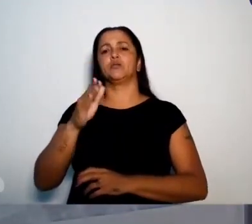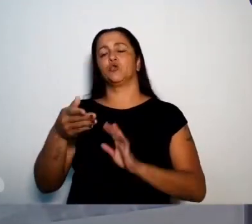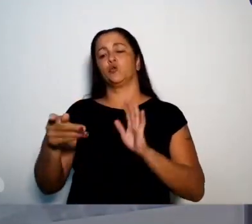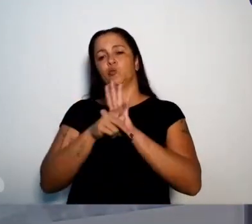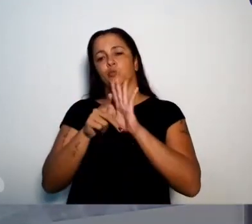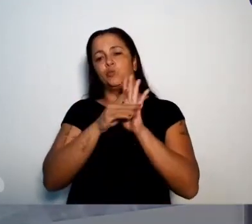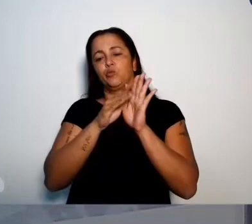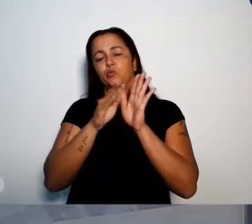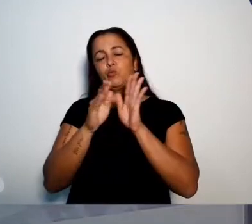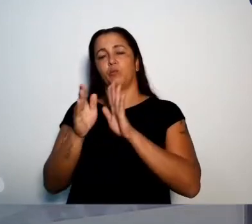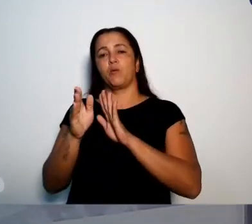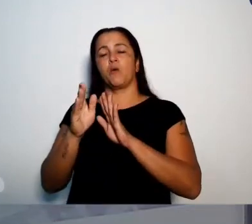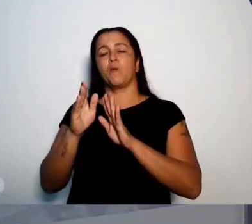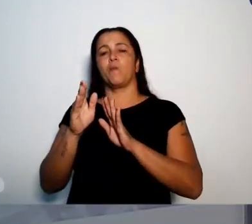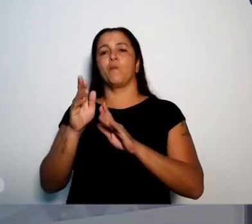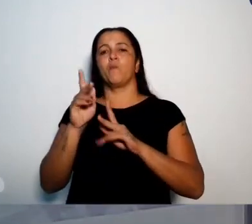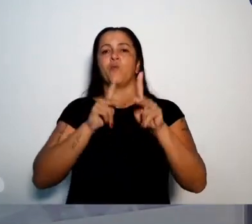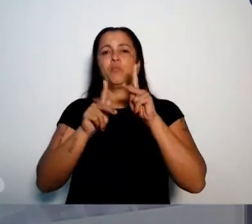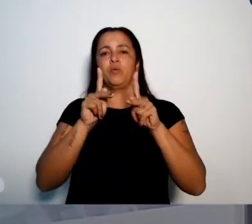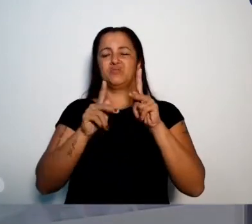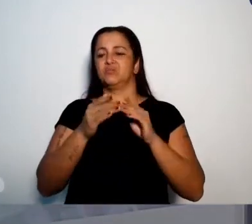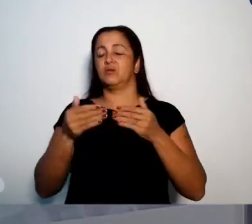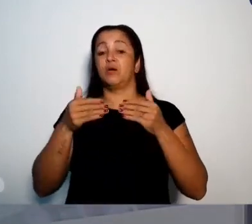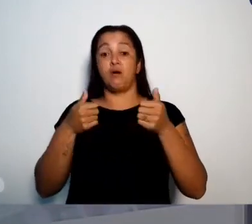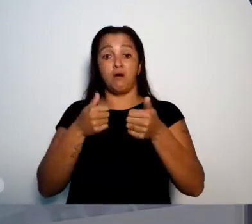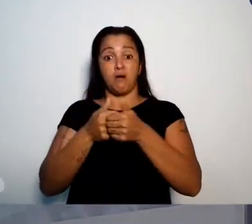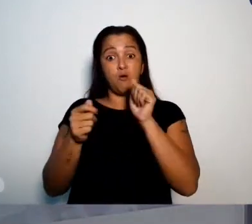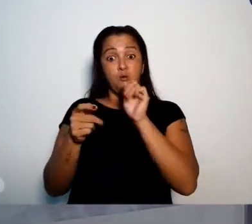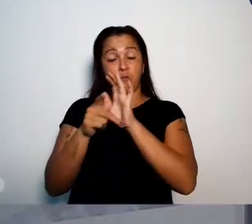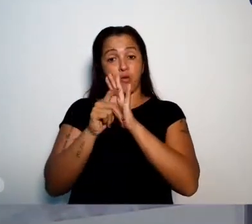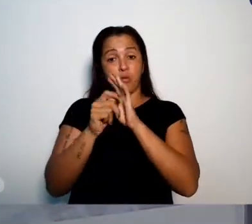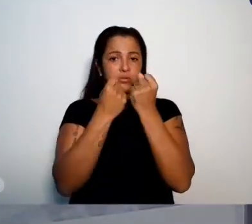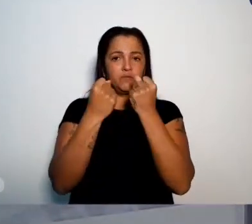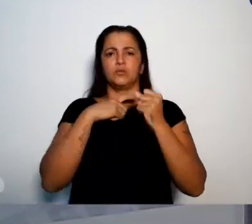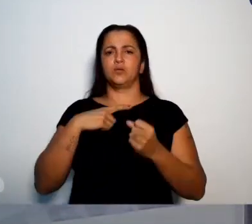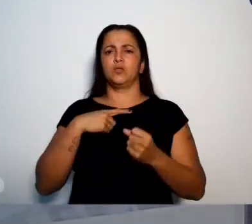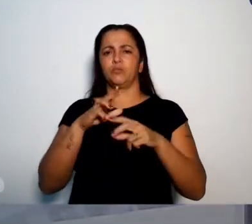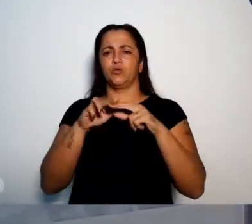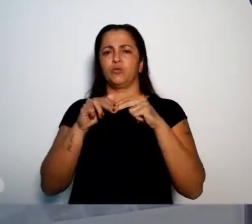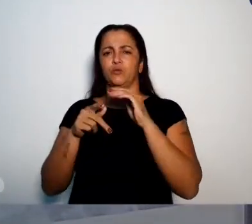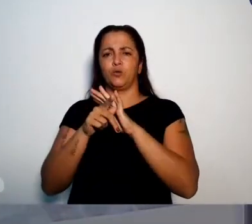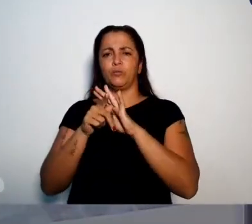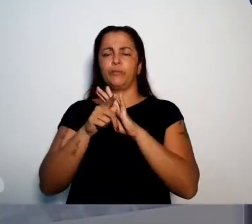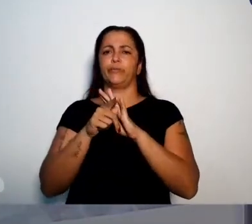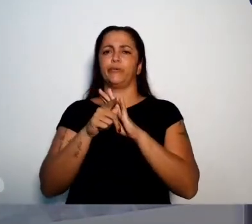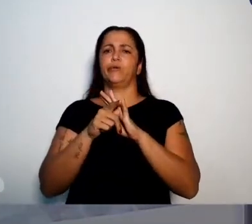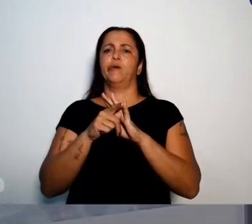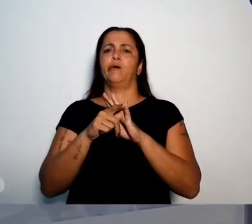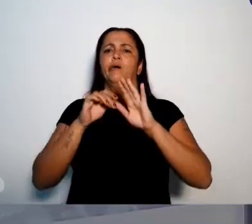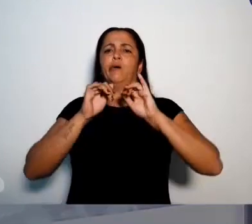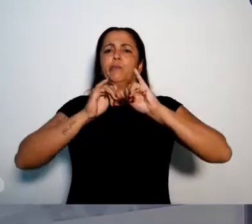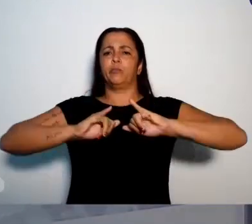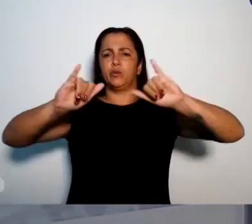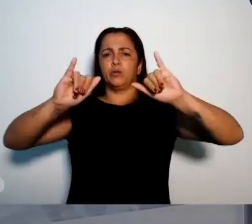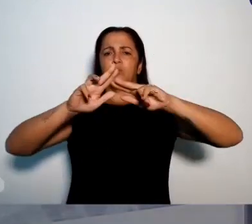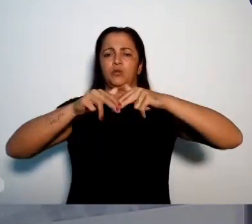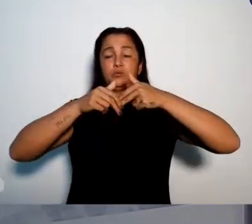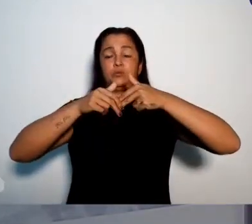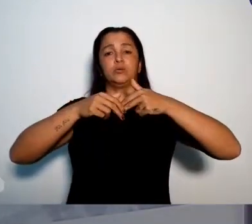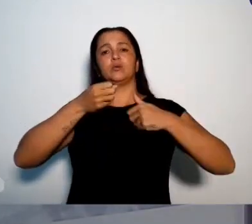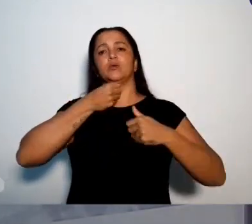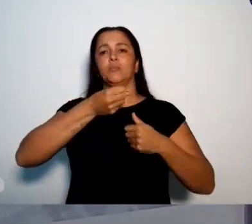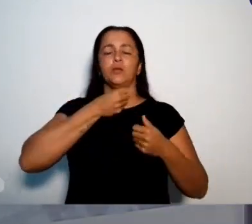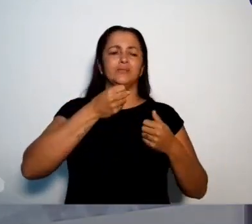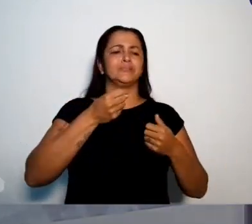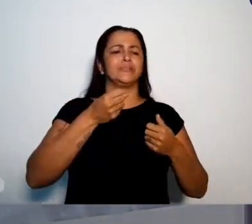carapuça sirva, que supostamente por causa de propaganda desse empresário ou daquele, esquece de meter o pau no combustível, como se aqui em Botucatu